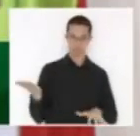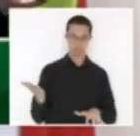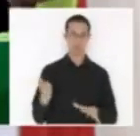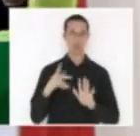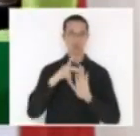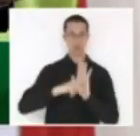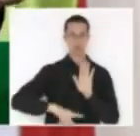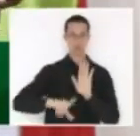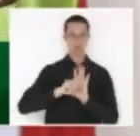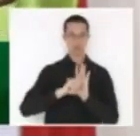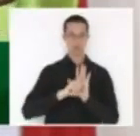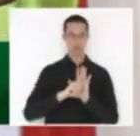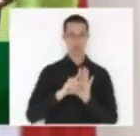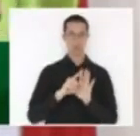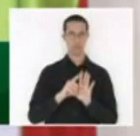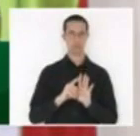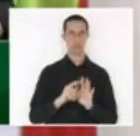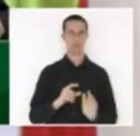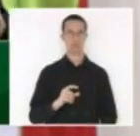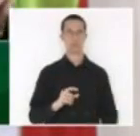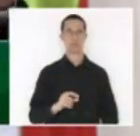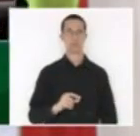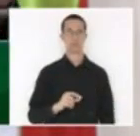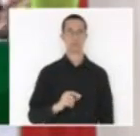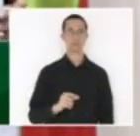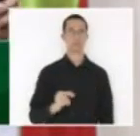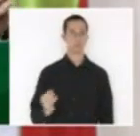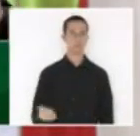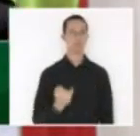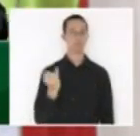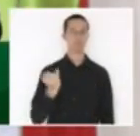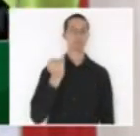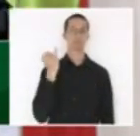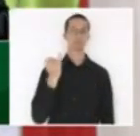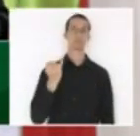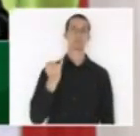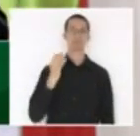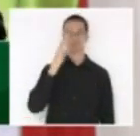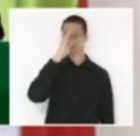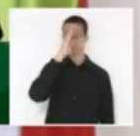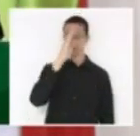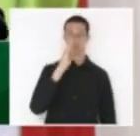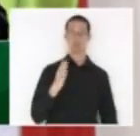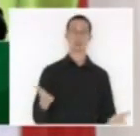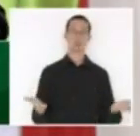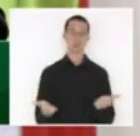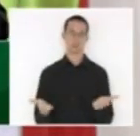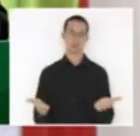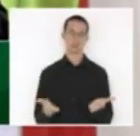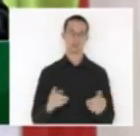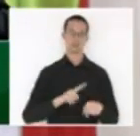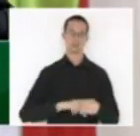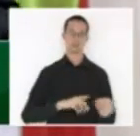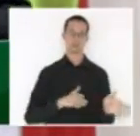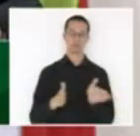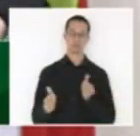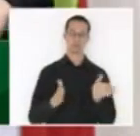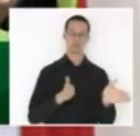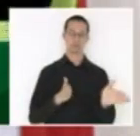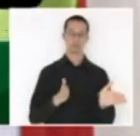é salutar, principalmente neste momento em que nós vivemos